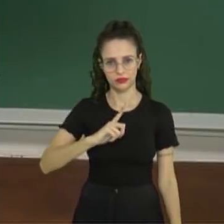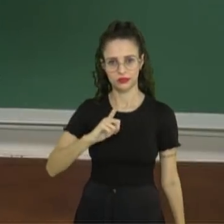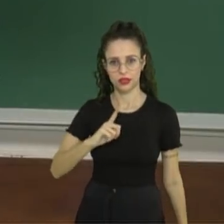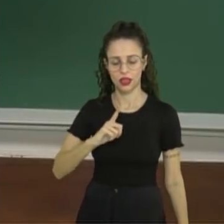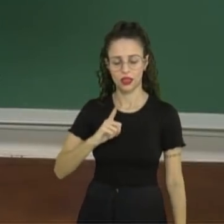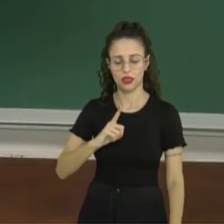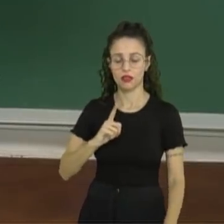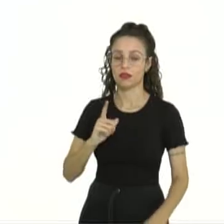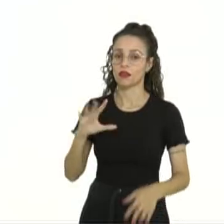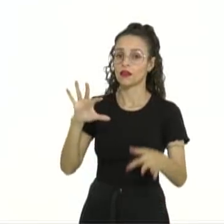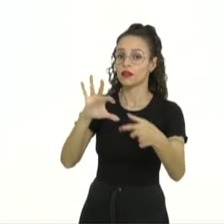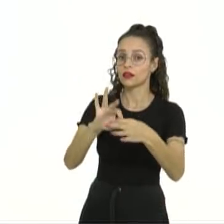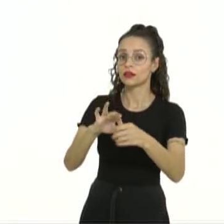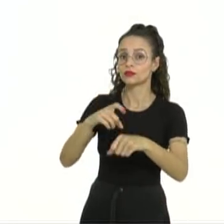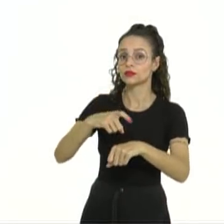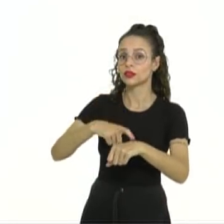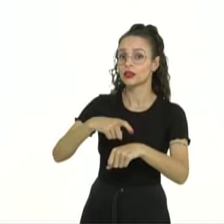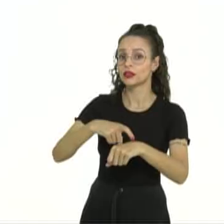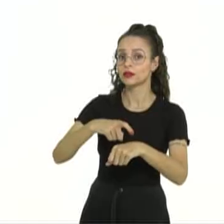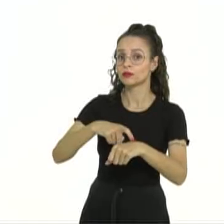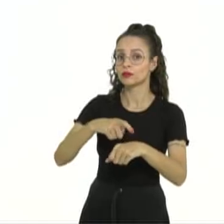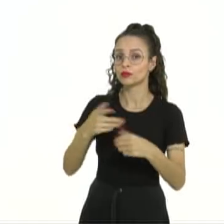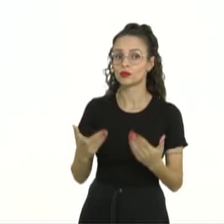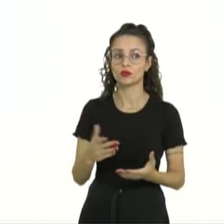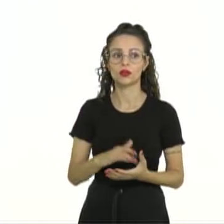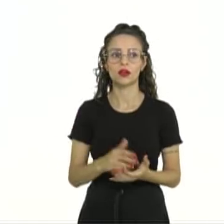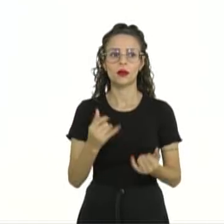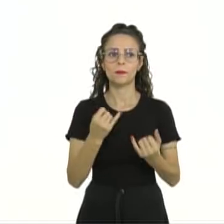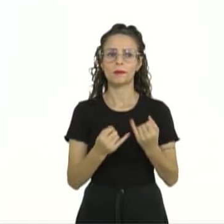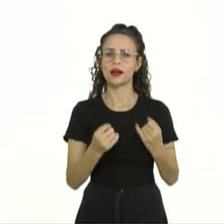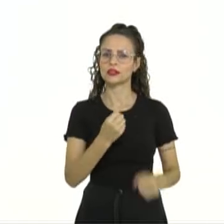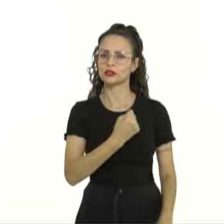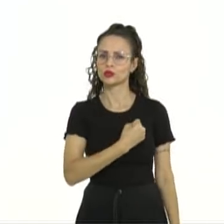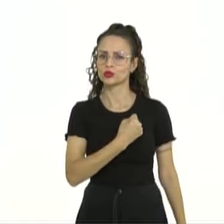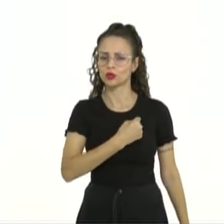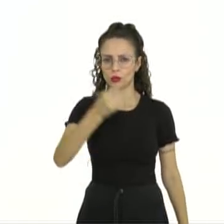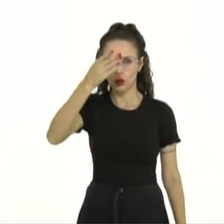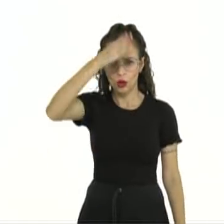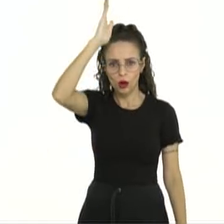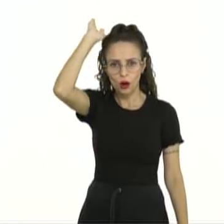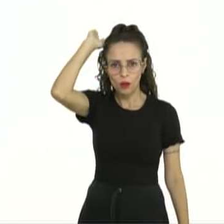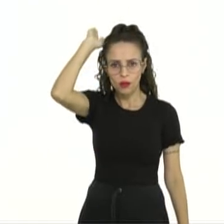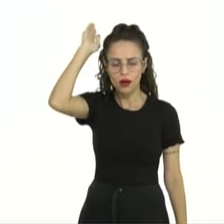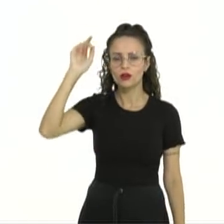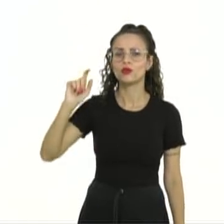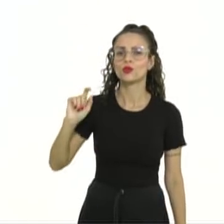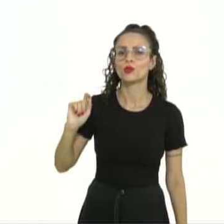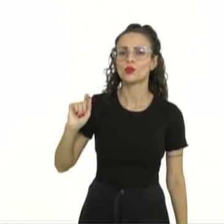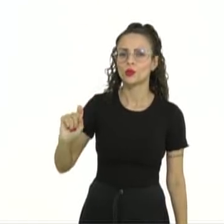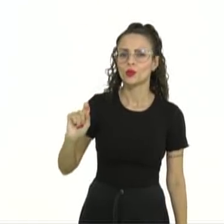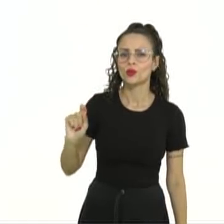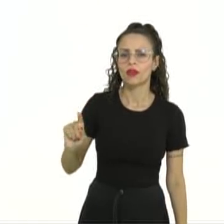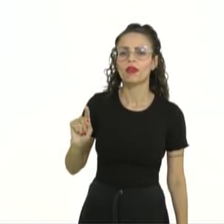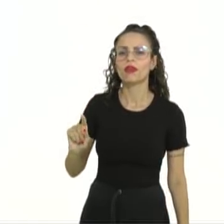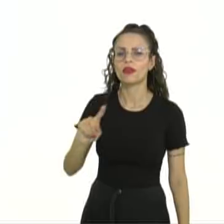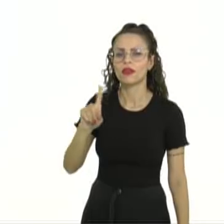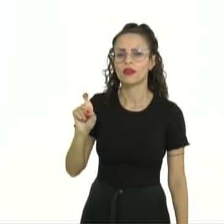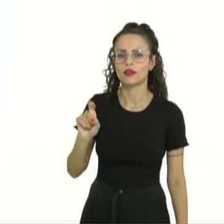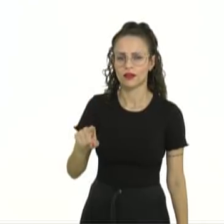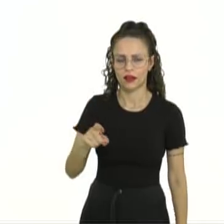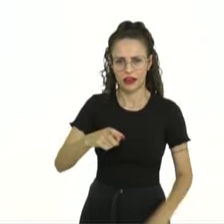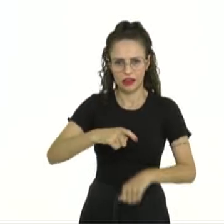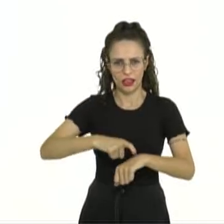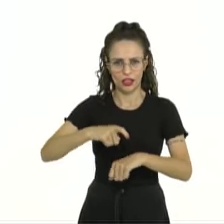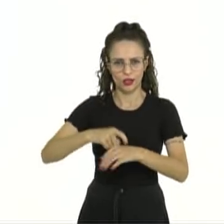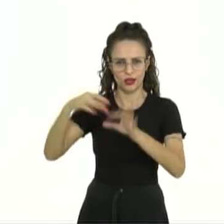Com o tempo? Parece que é os números romanos, professor. Seria o quê? Um relógio do quê? De sol?